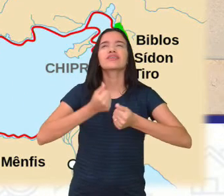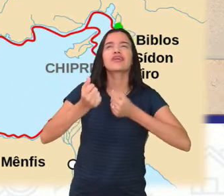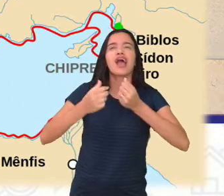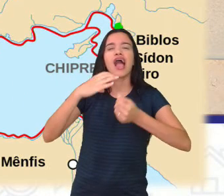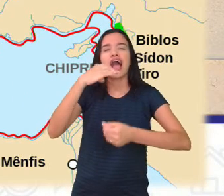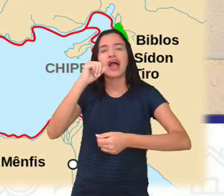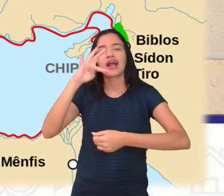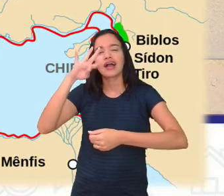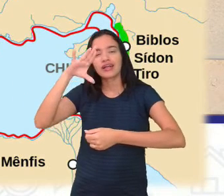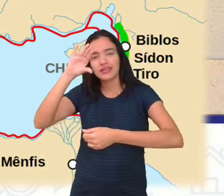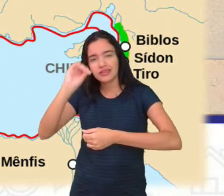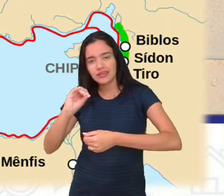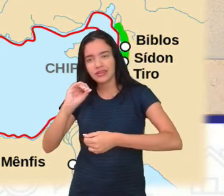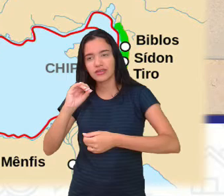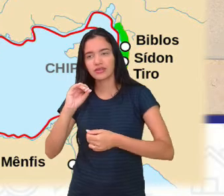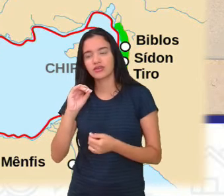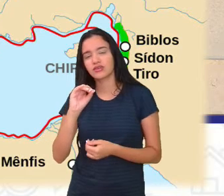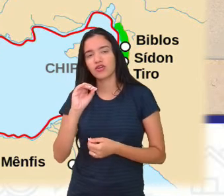Cartago, né,